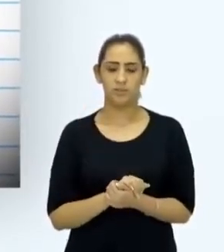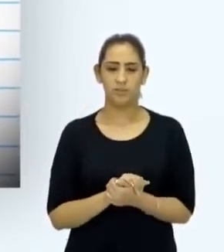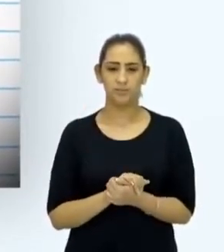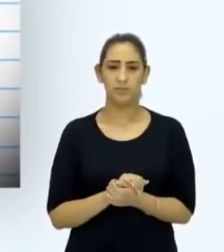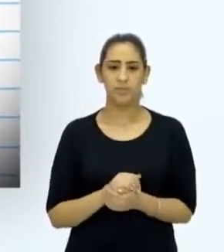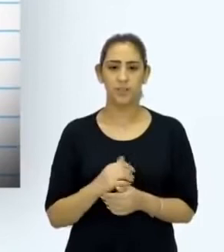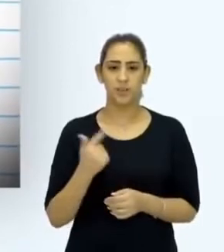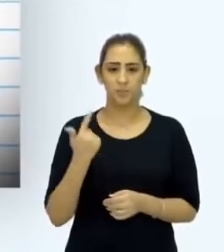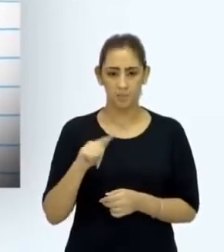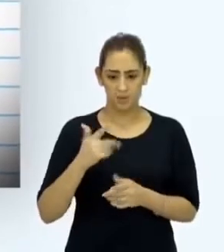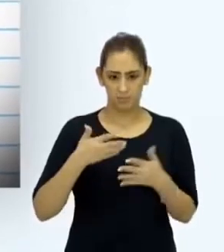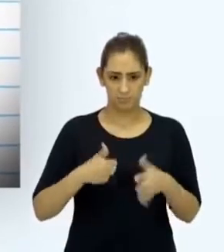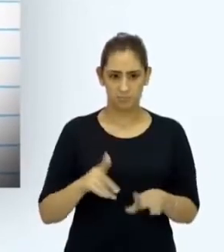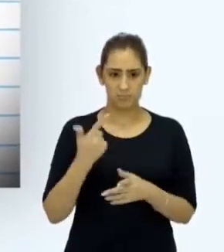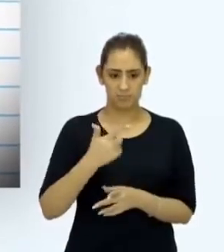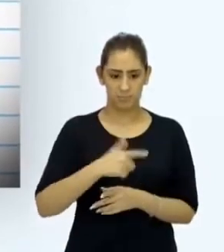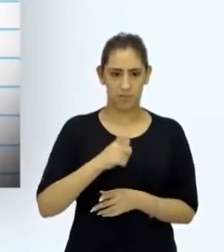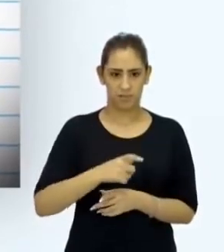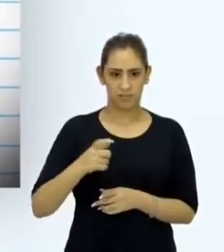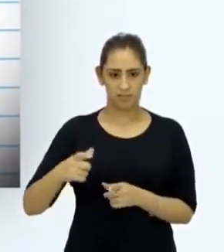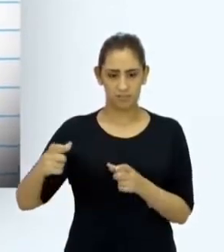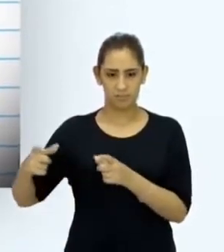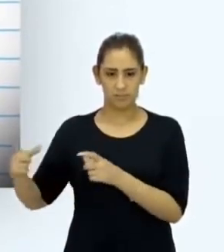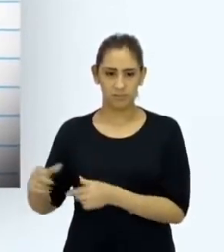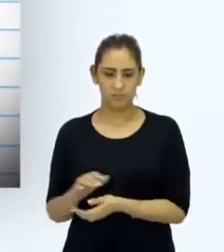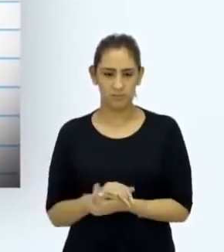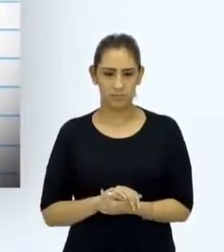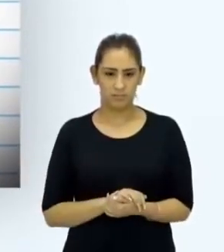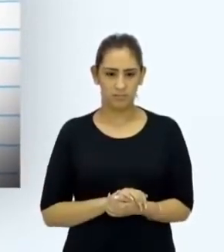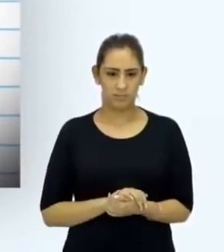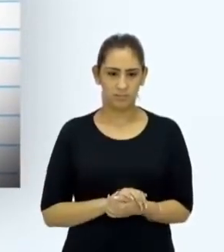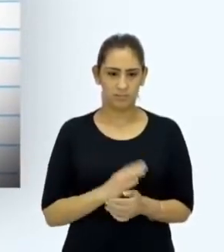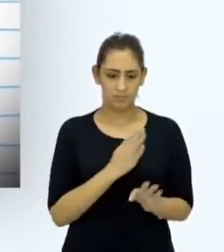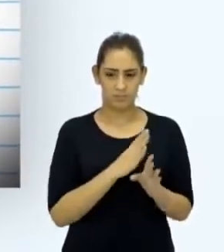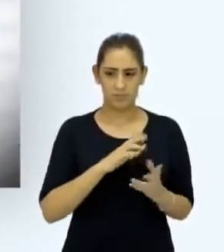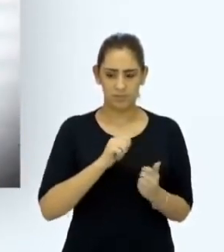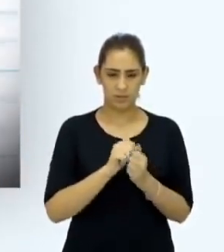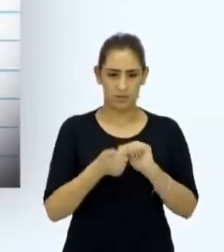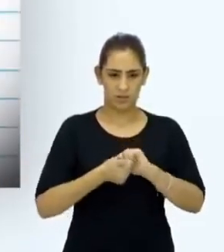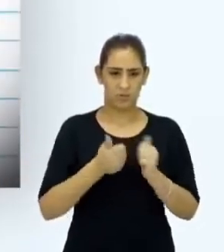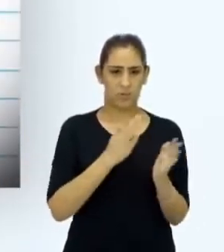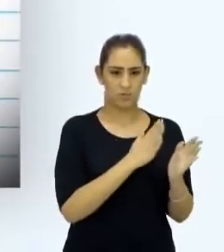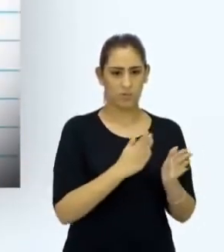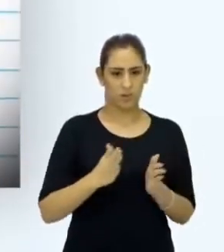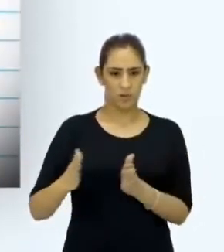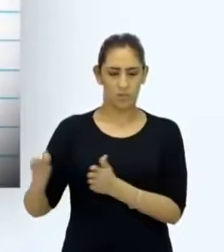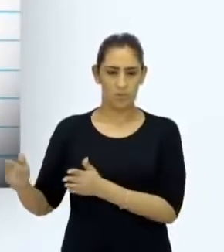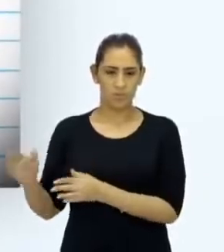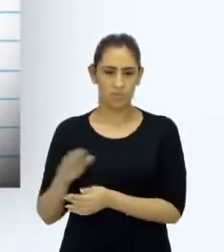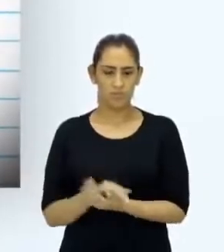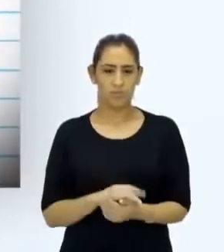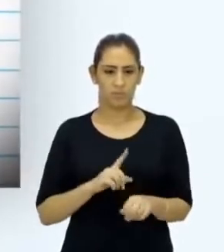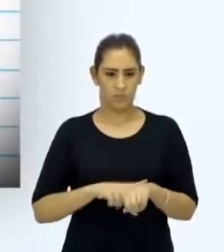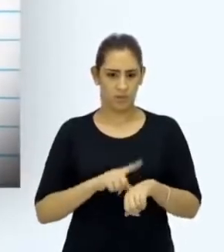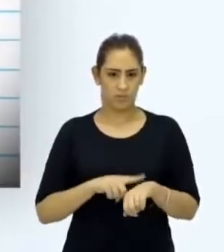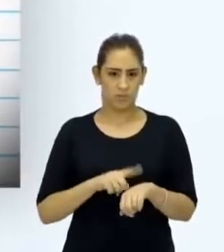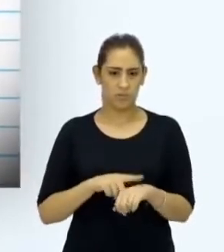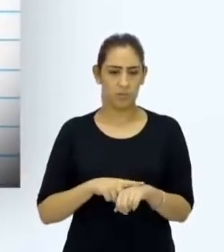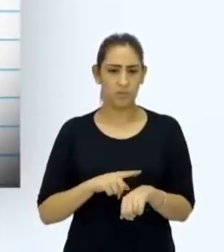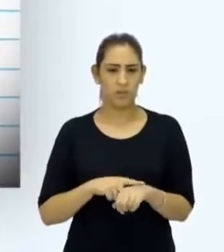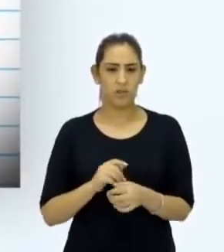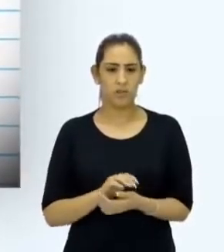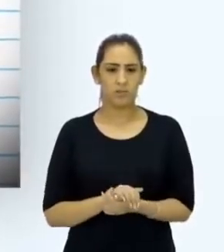9 recenseamentos. Como na vida, o censo se adaptou ao longo do tempo. Ele se ampliou, buscando acompanhar as